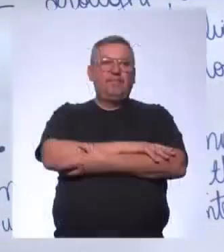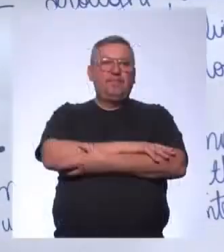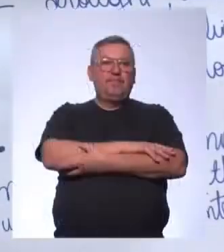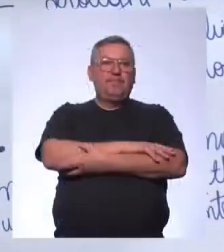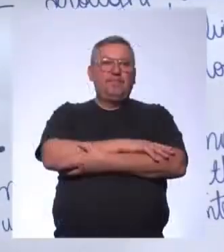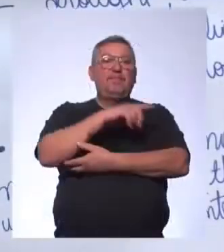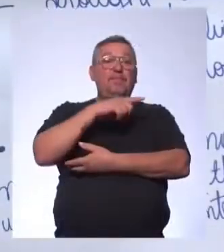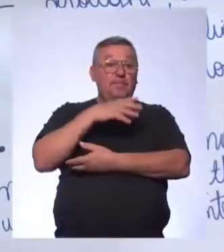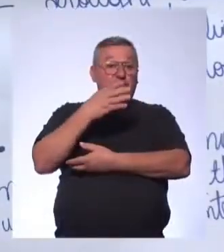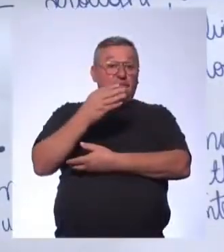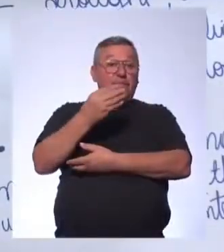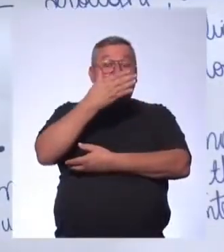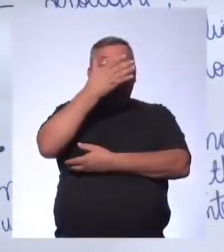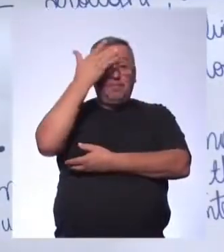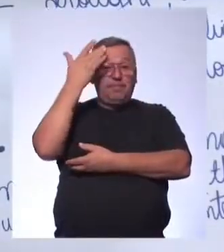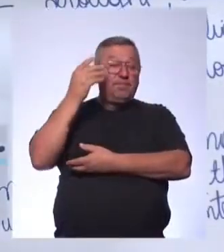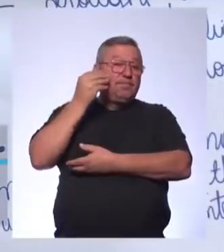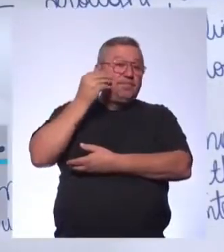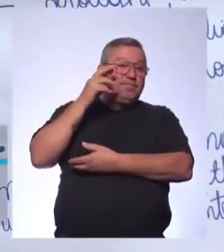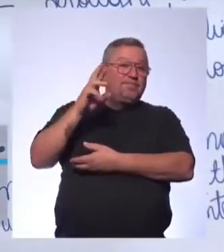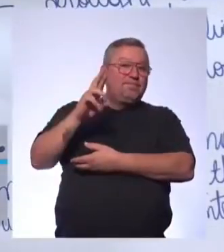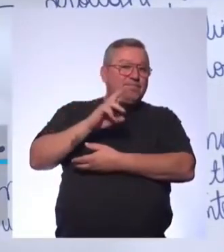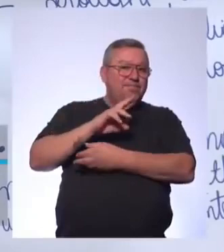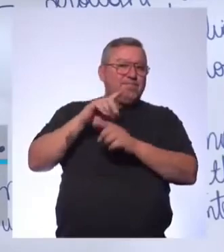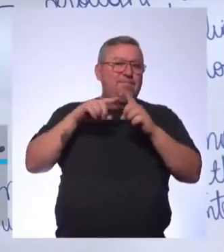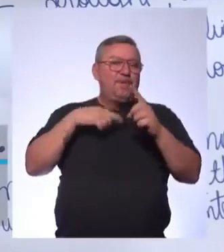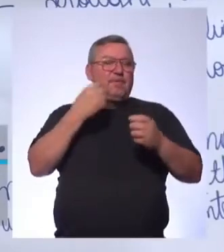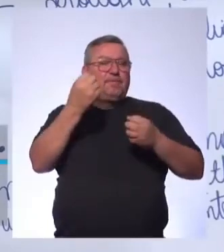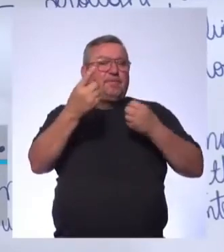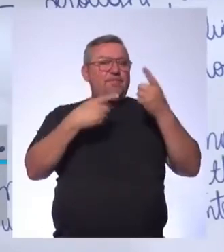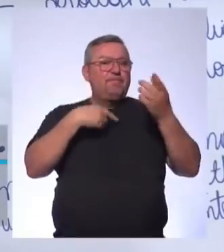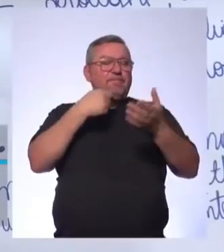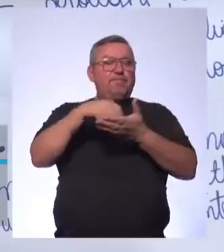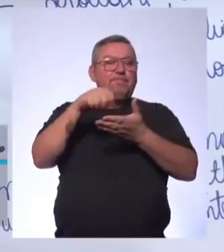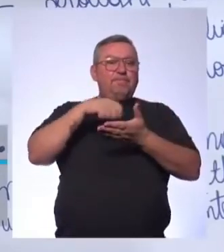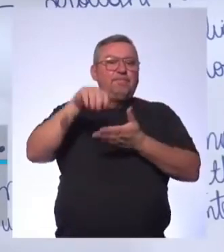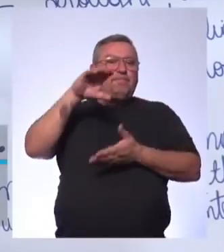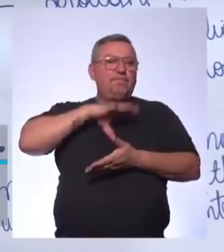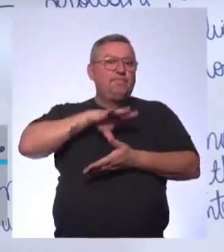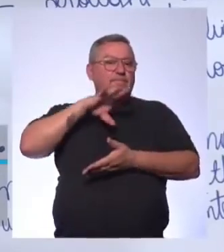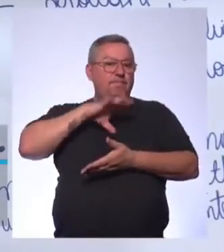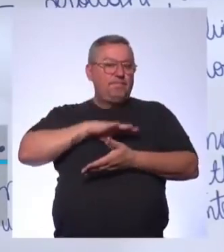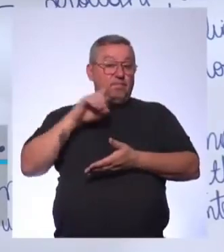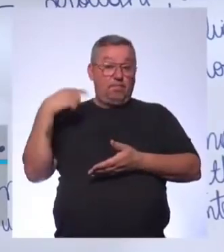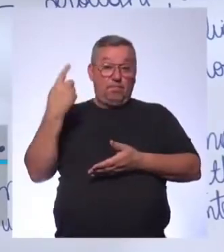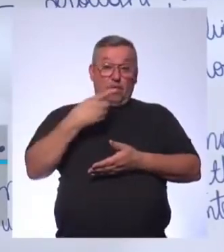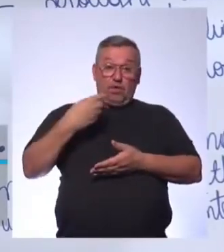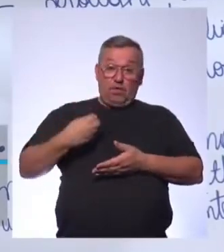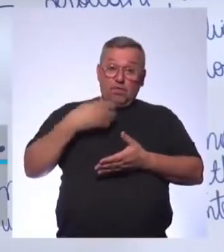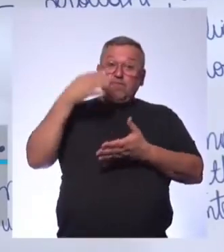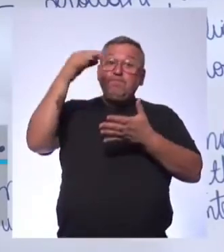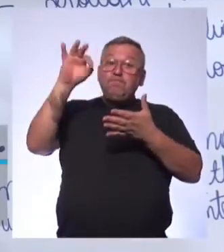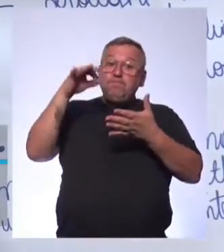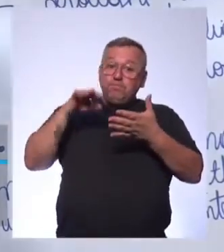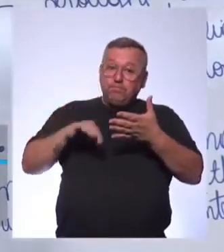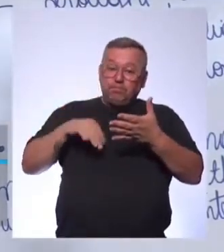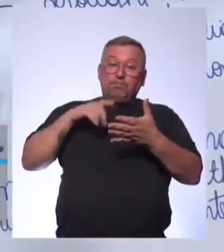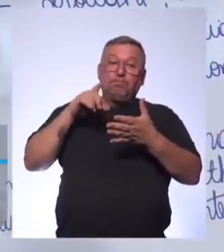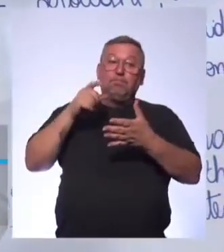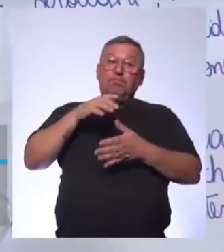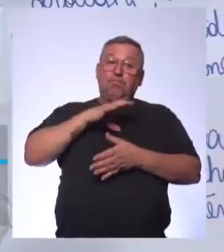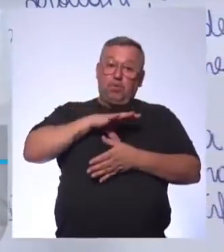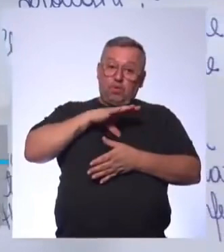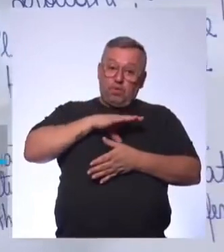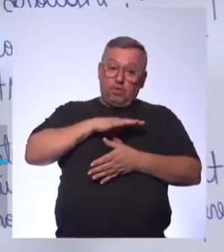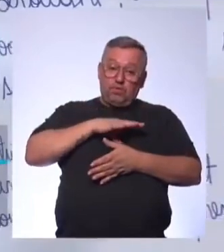Tem muita gente tentando responder, mas tem alguns ainda que escreveram em português. Nós não estamos aqui corrigindo se está escrevendo em português.